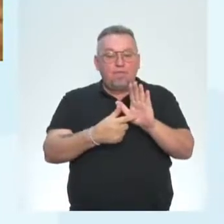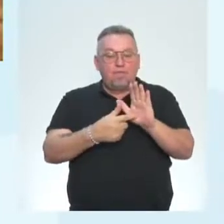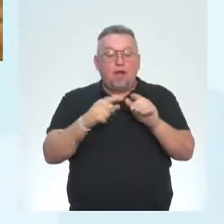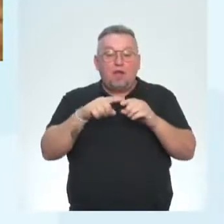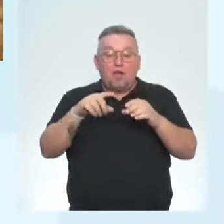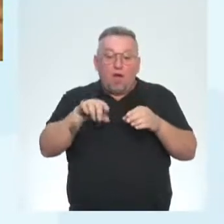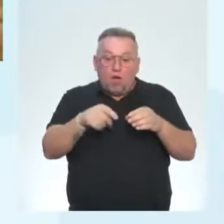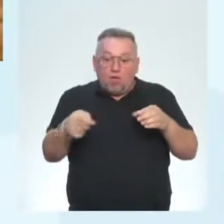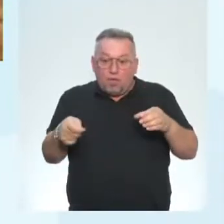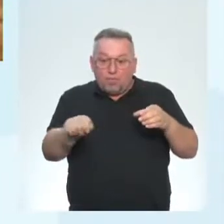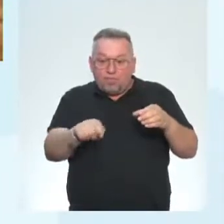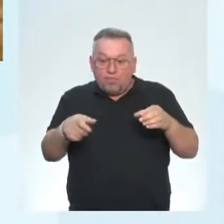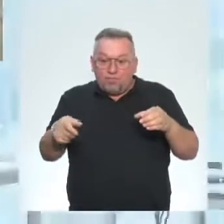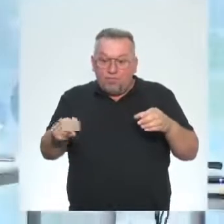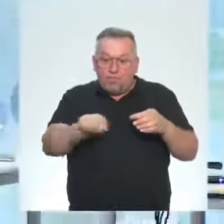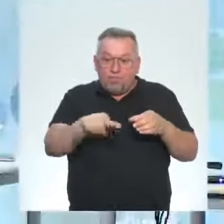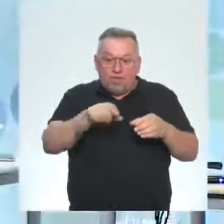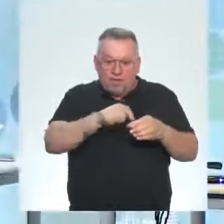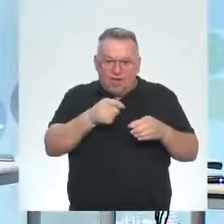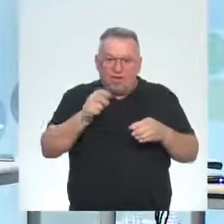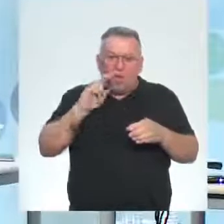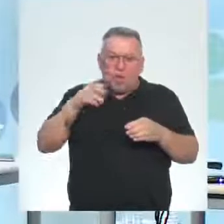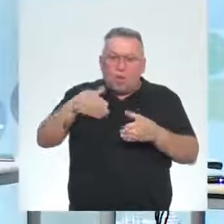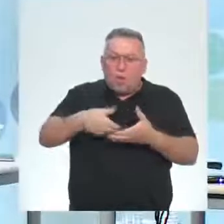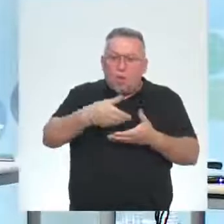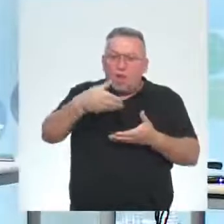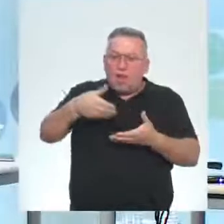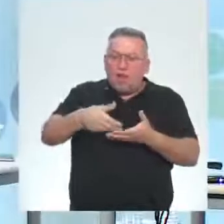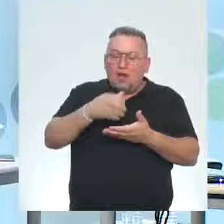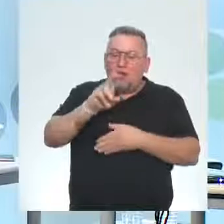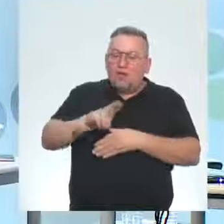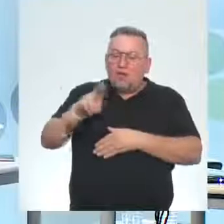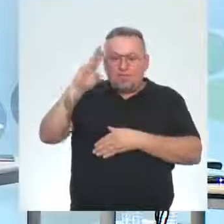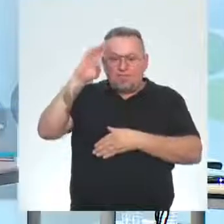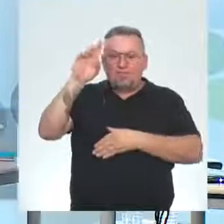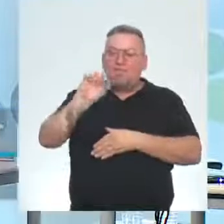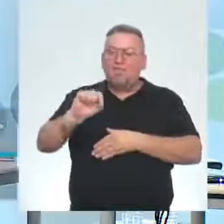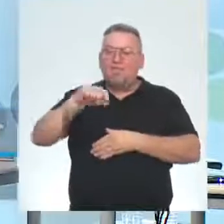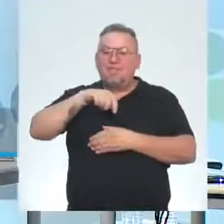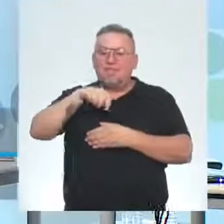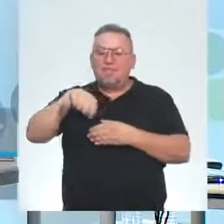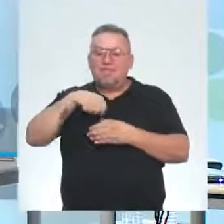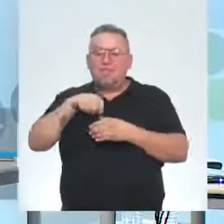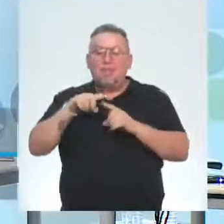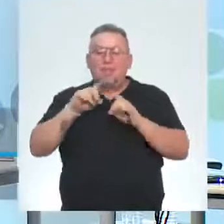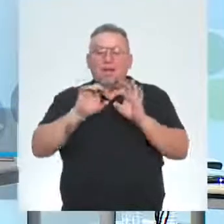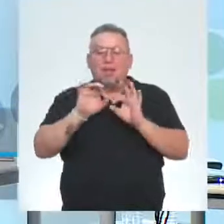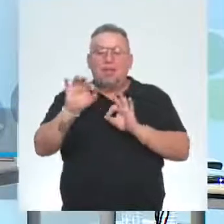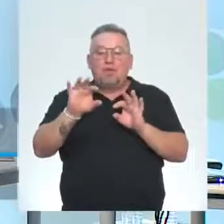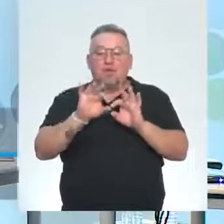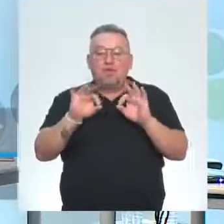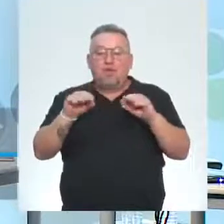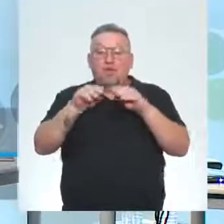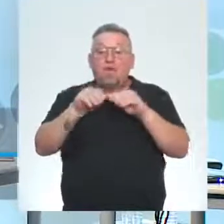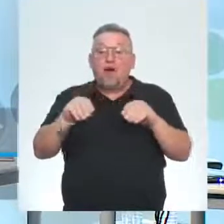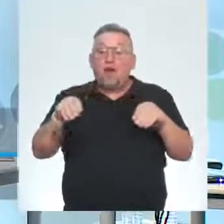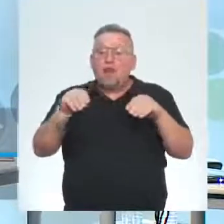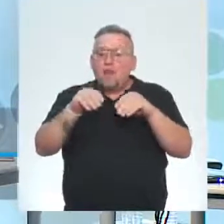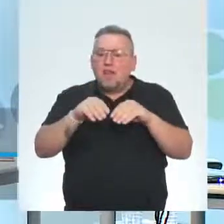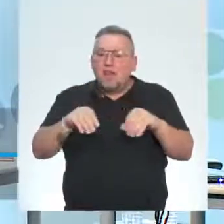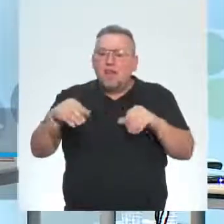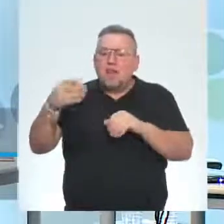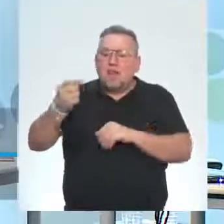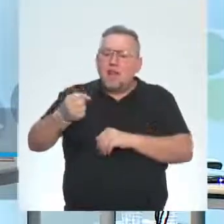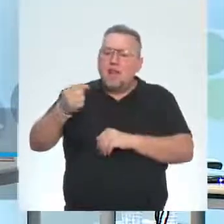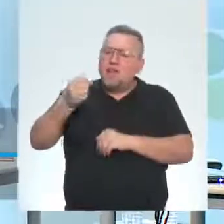de medida, né? Que são essas colherzinhas que nós utilizamos principalmente na cozinha para medir farinha, para medir quantidade de